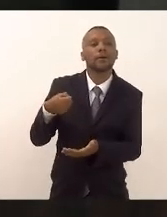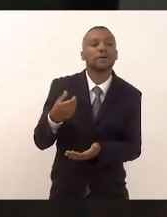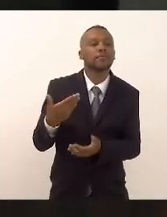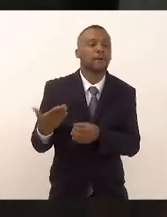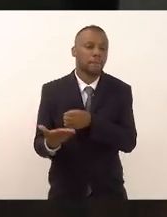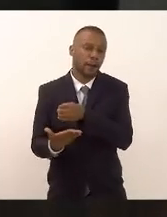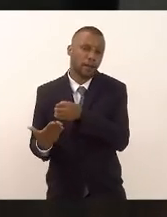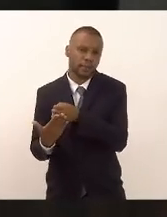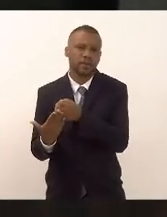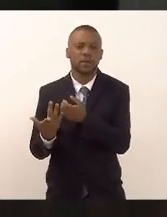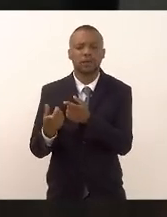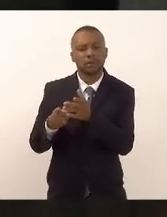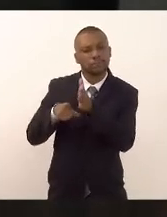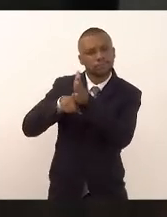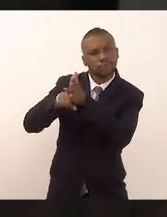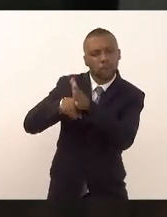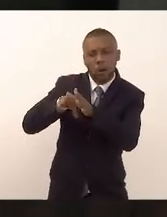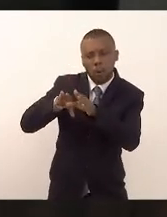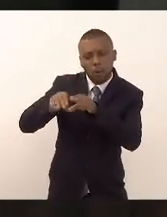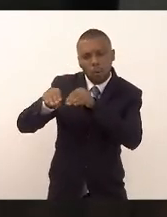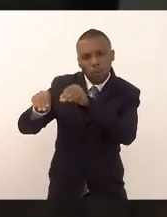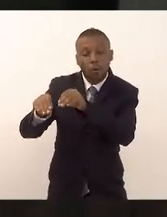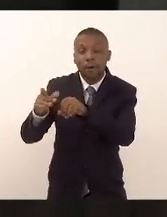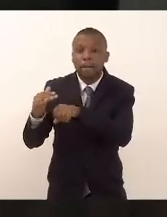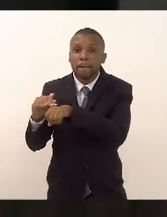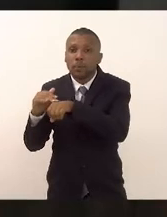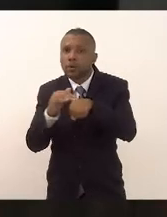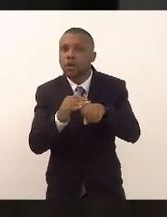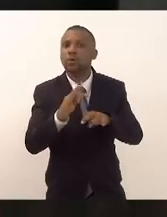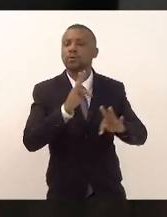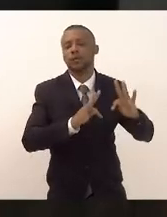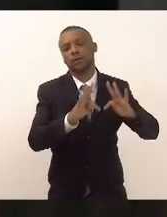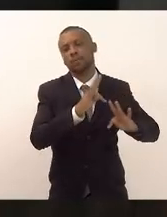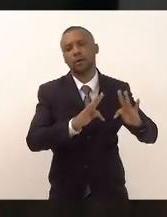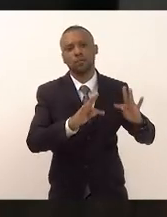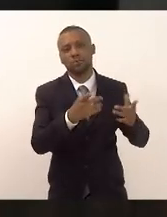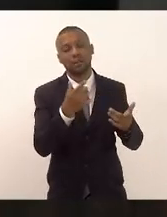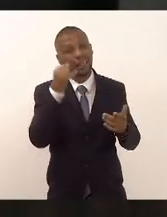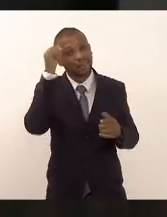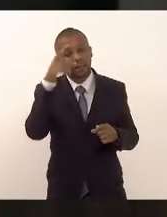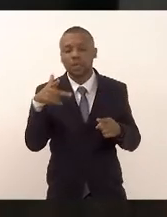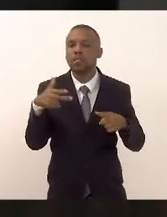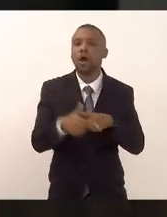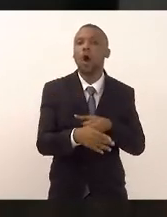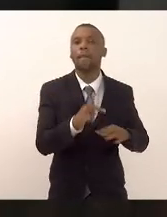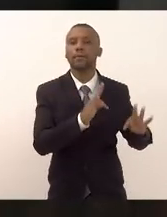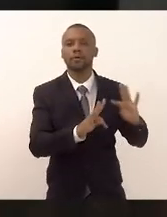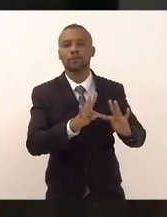ativa, porque o sujeito começa o tratamento e interrompe. Então, é fundamental o acompanhamento